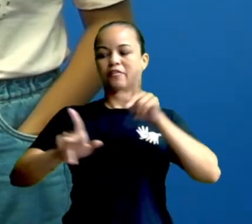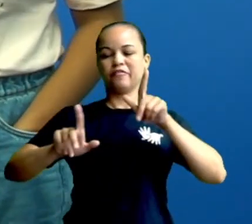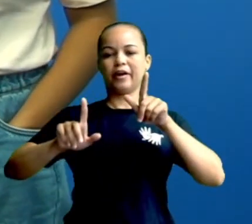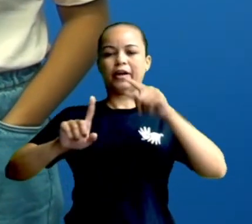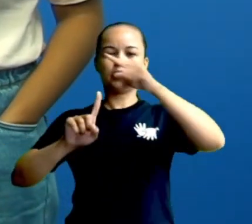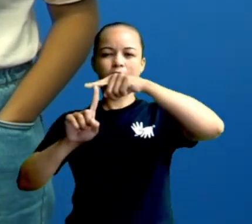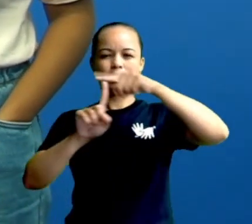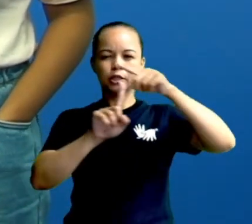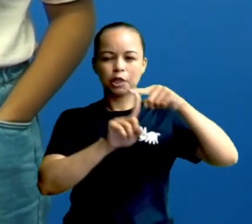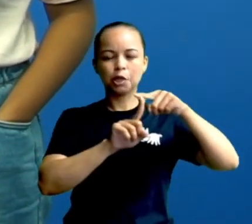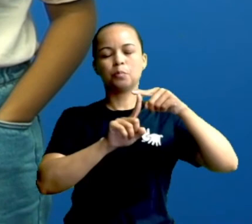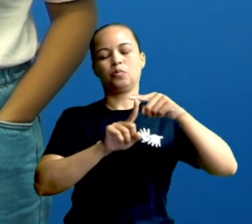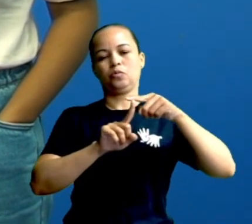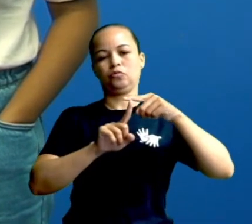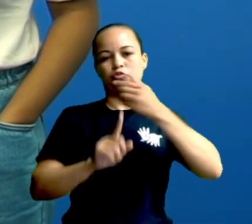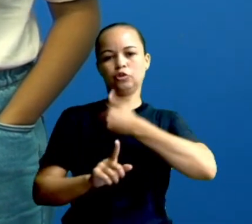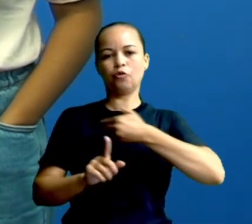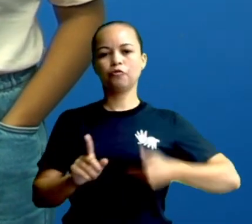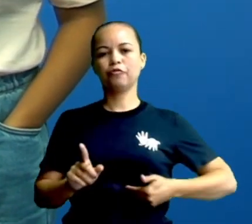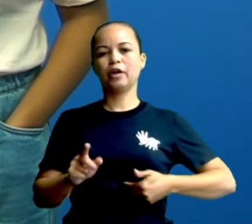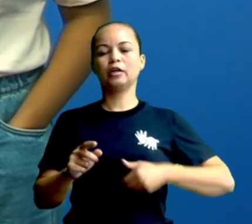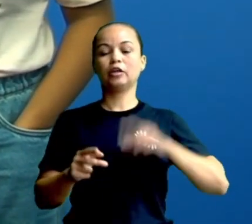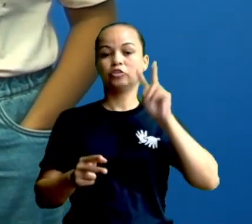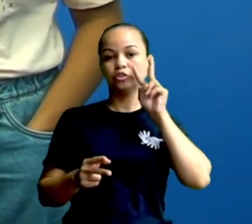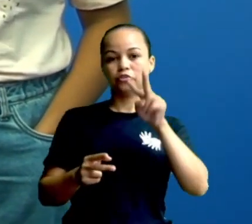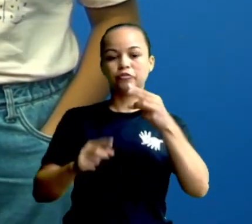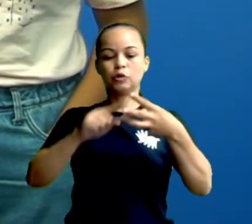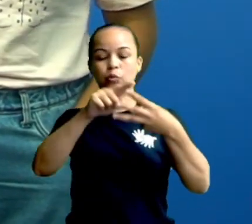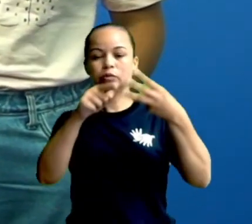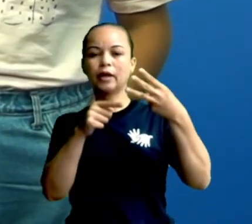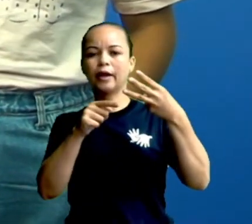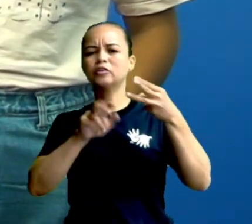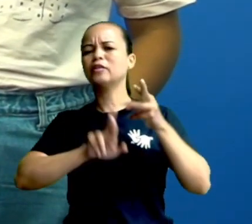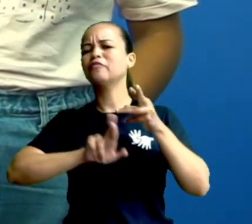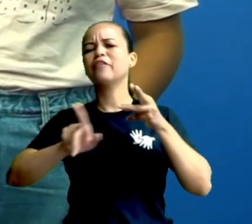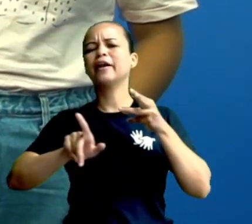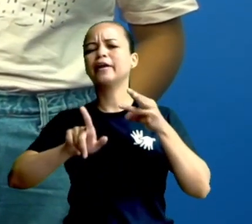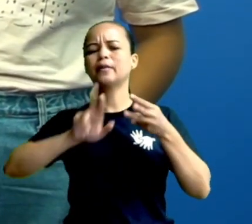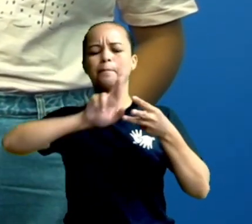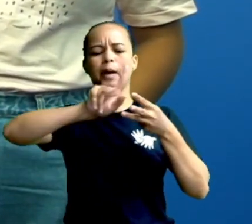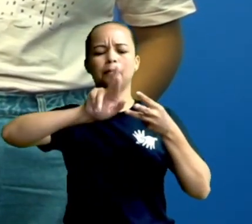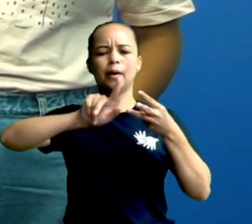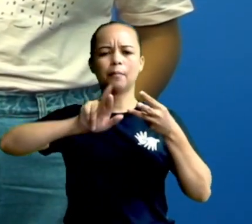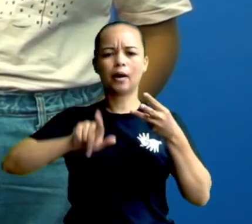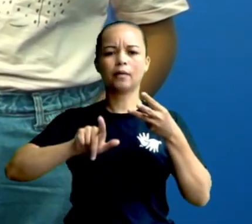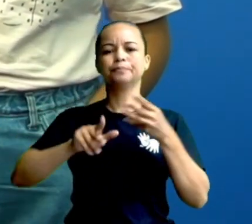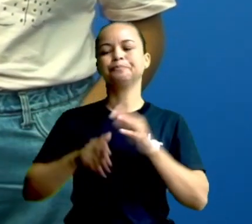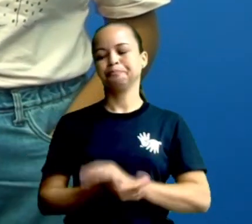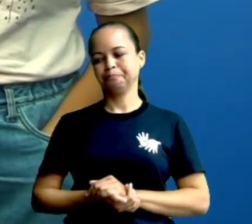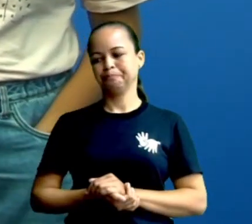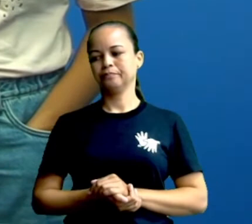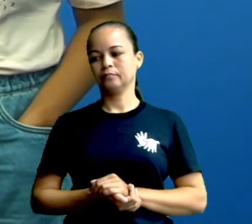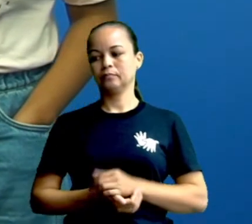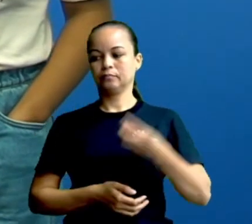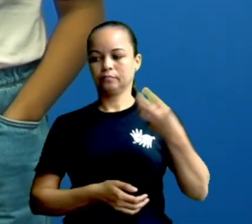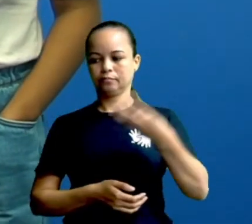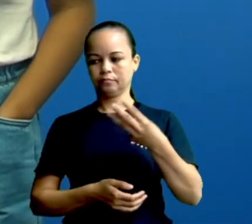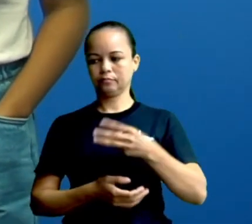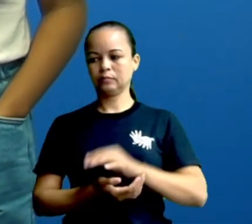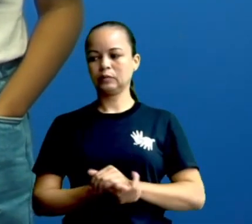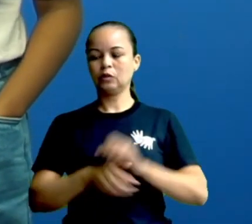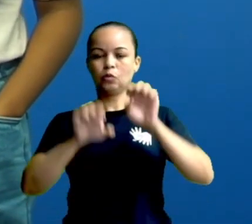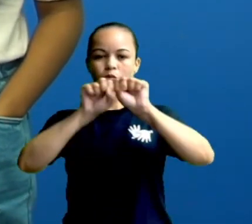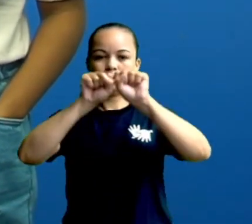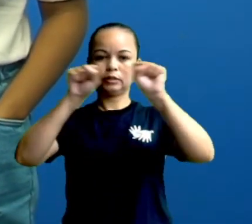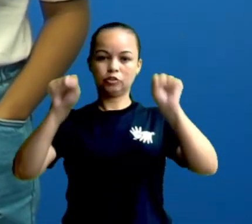governo a gente viu três tipos Então qual a diferença entre os 3 e na questão 3 Qual o sistema de